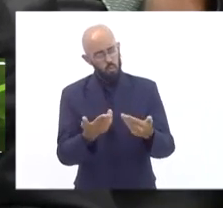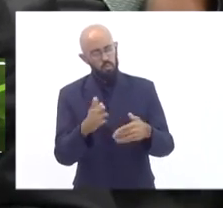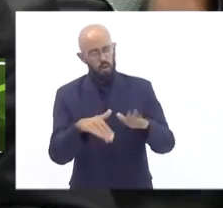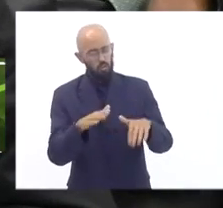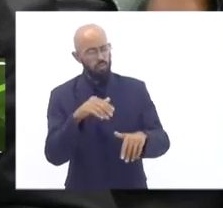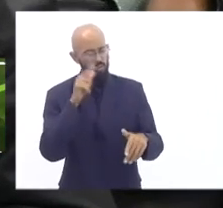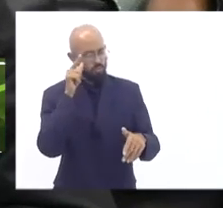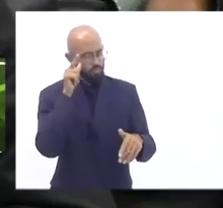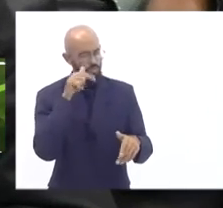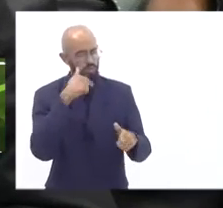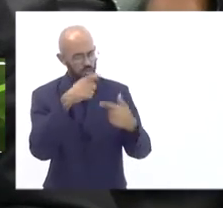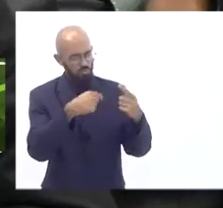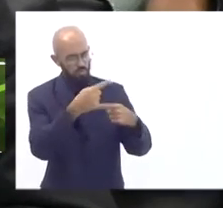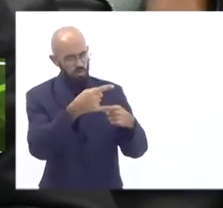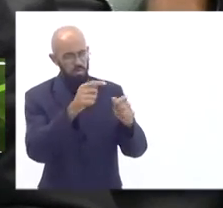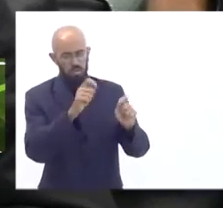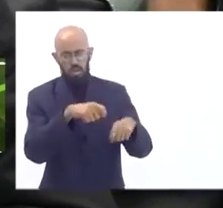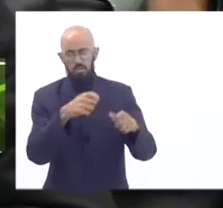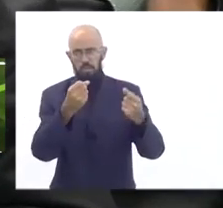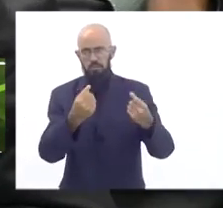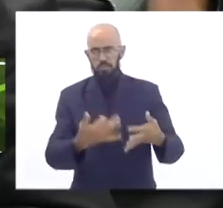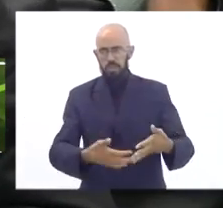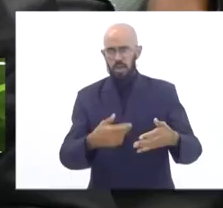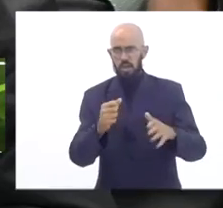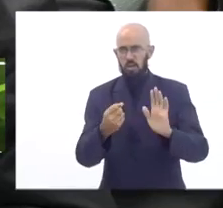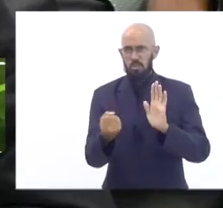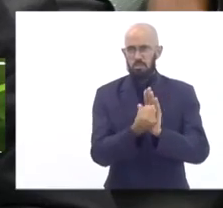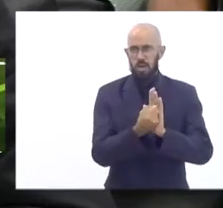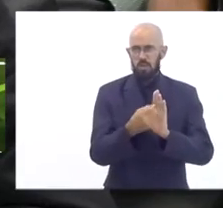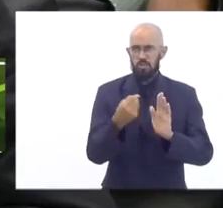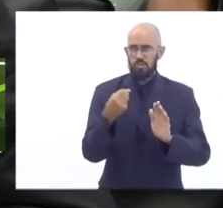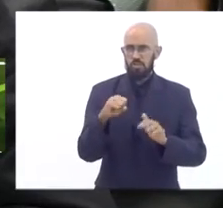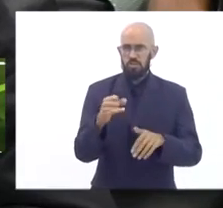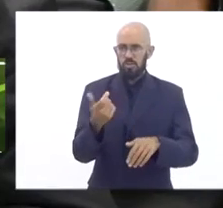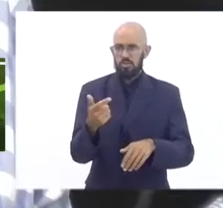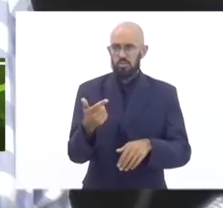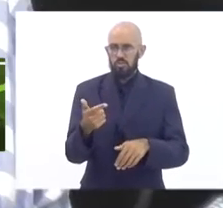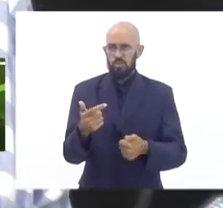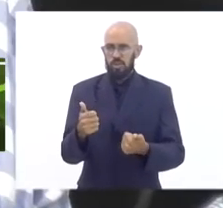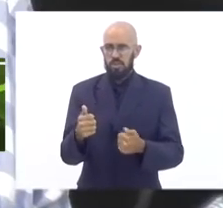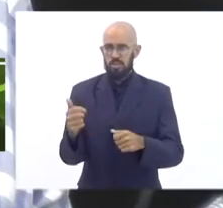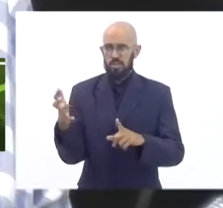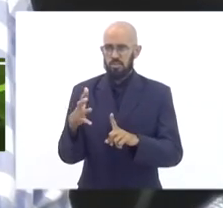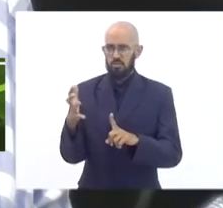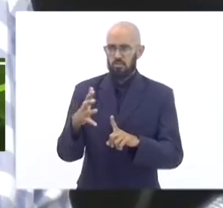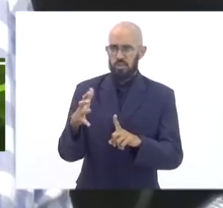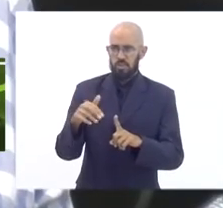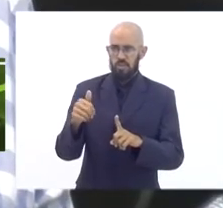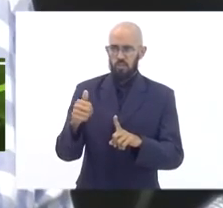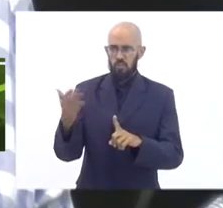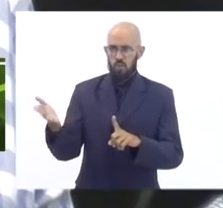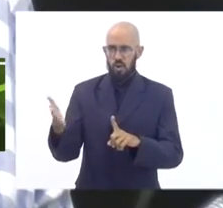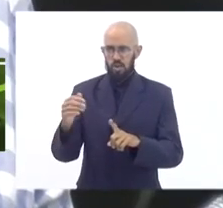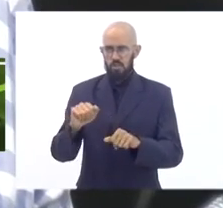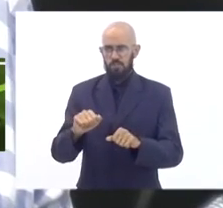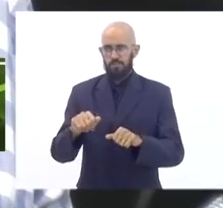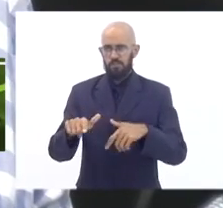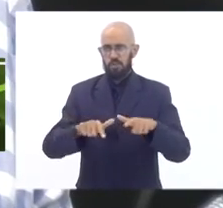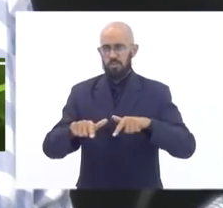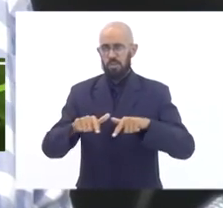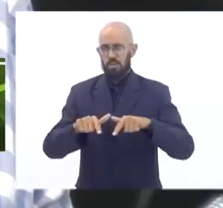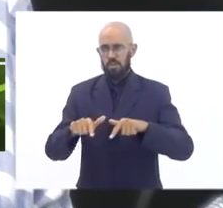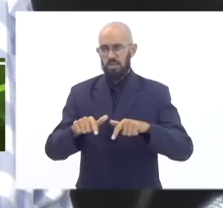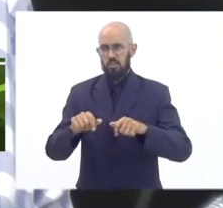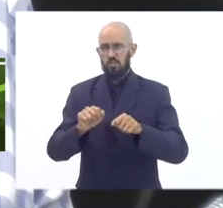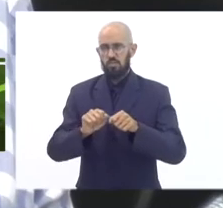explicar o impacto disso. Se nós não tivéssemos as interferências externas, a operação ela fica mais